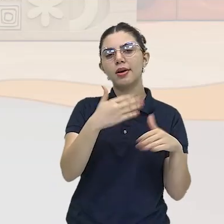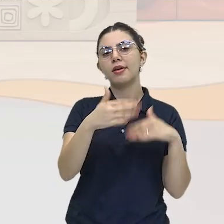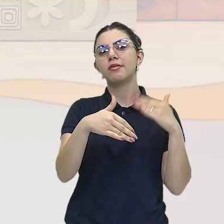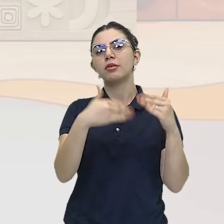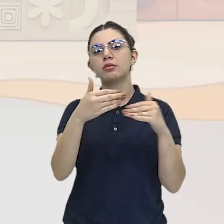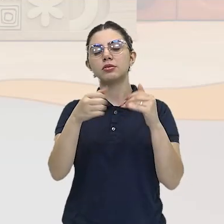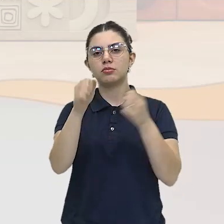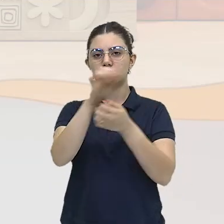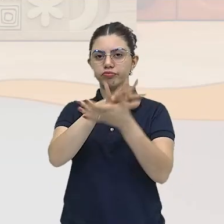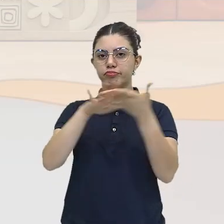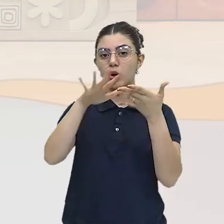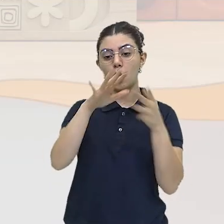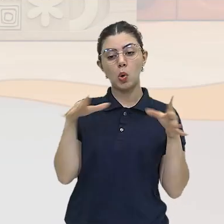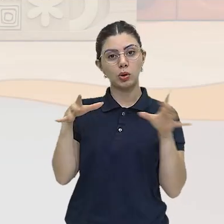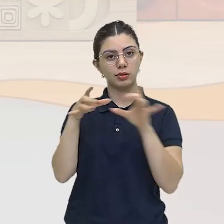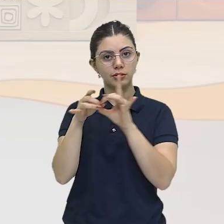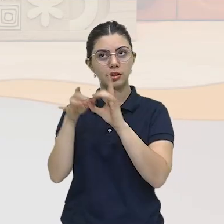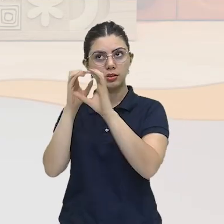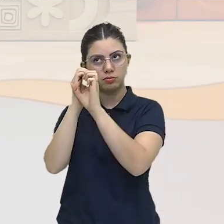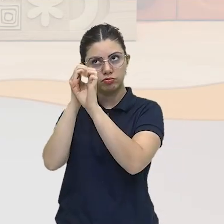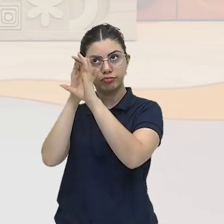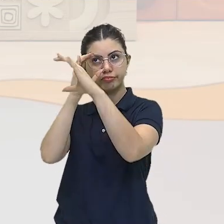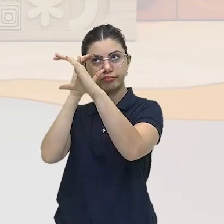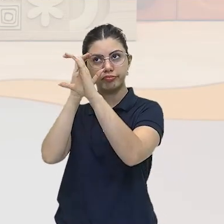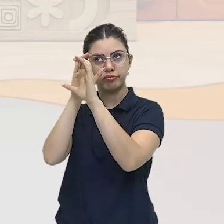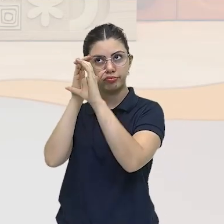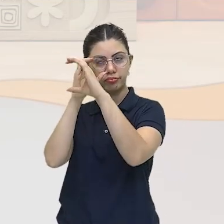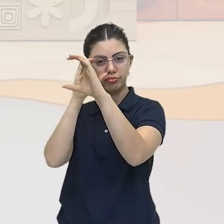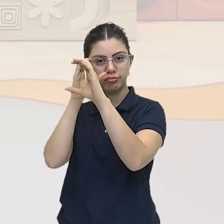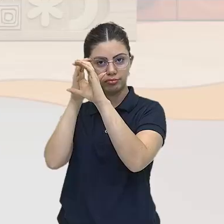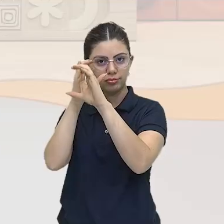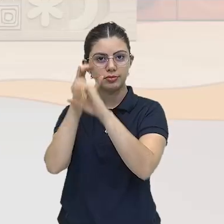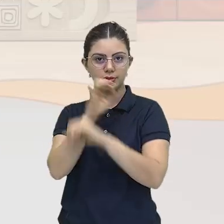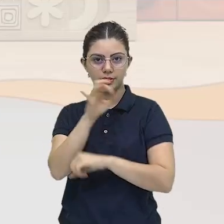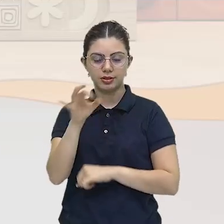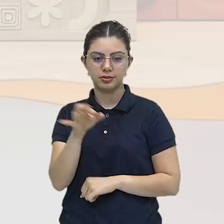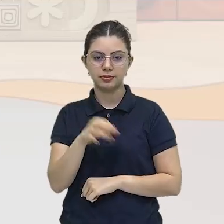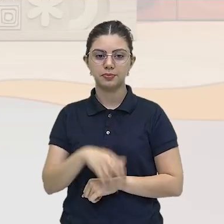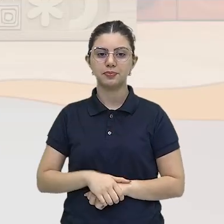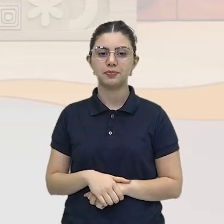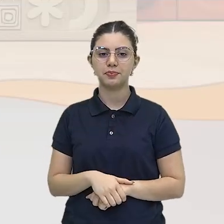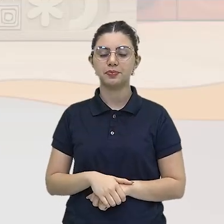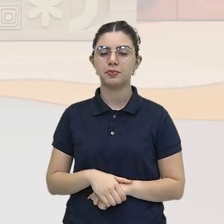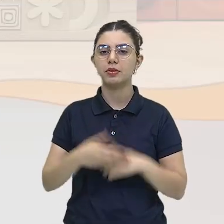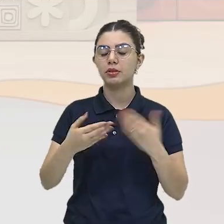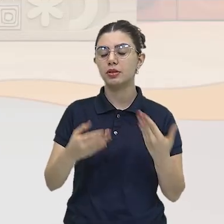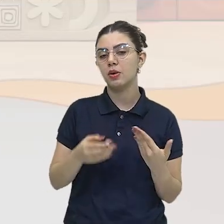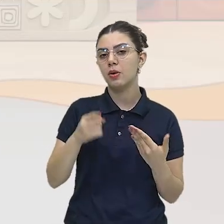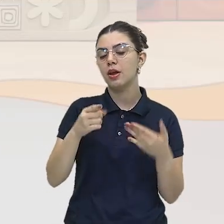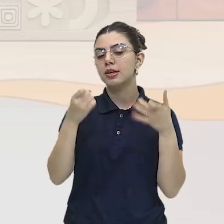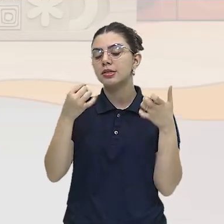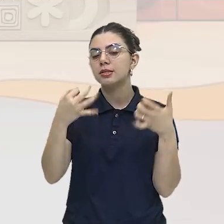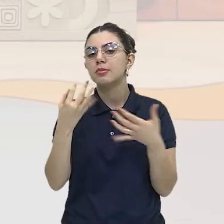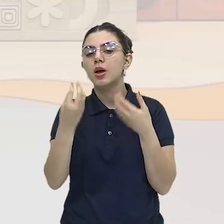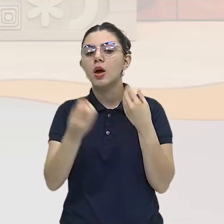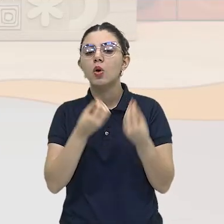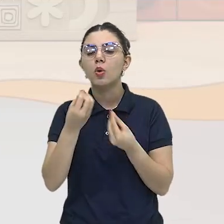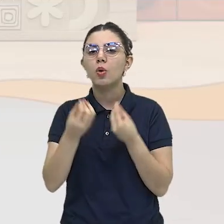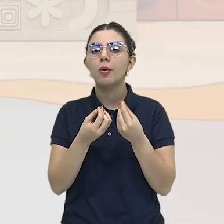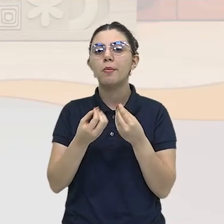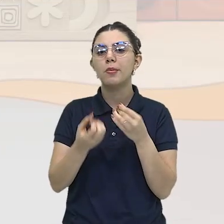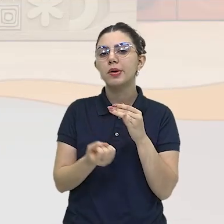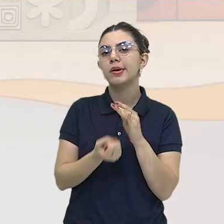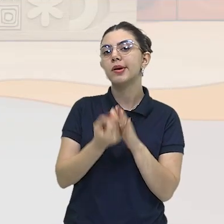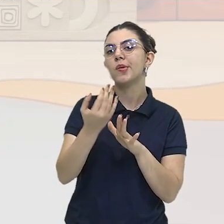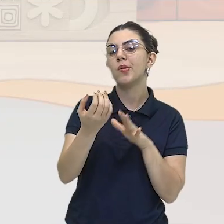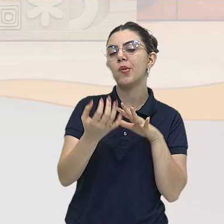a astronomia. E essa explicação sobre a origem e a evolução do universo,